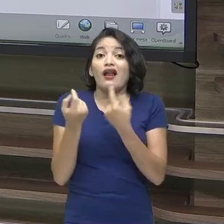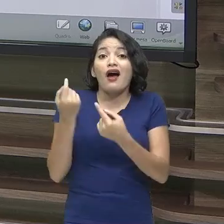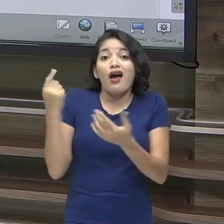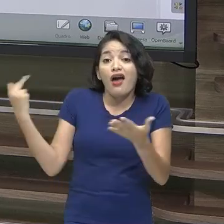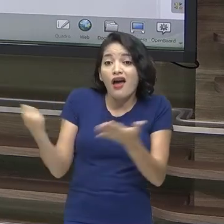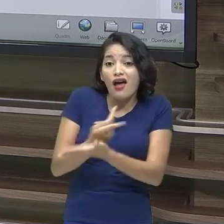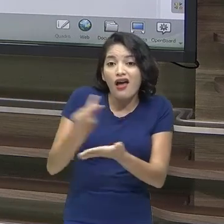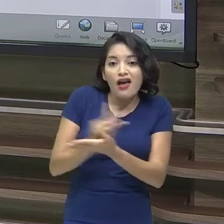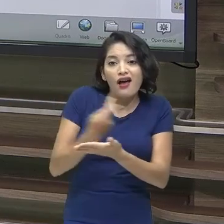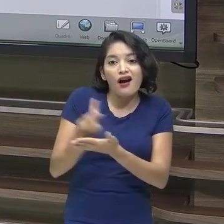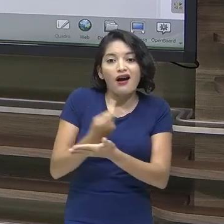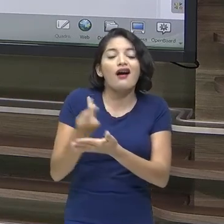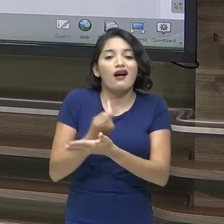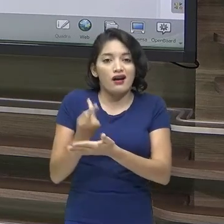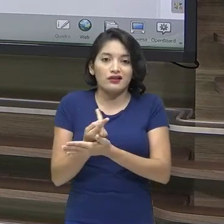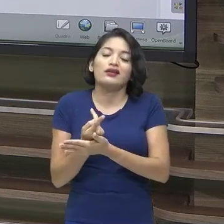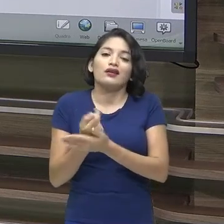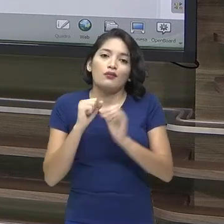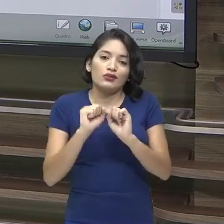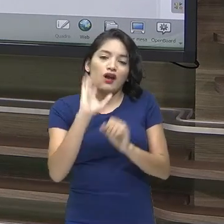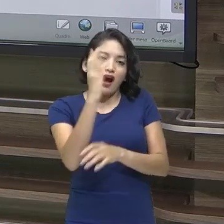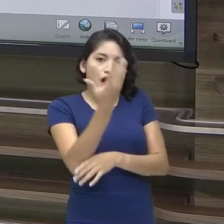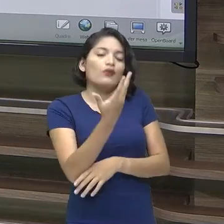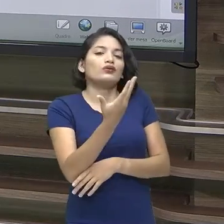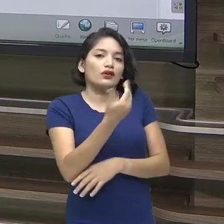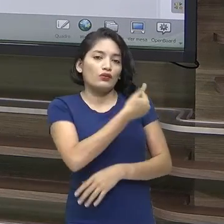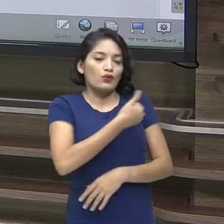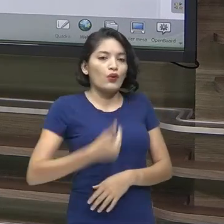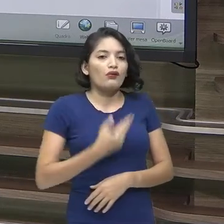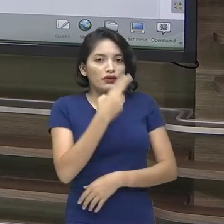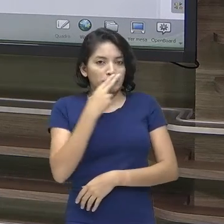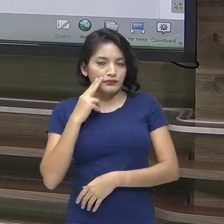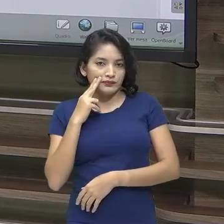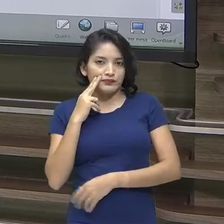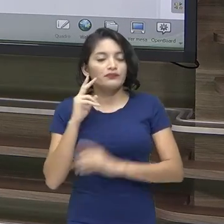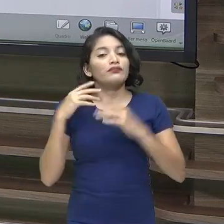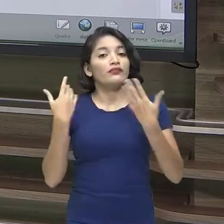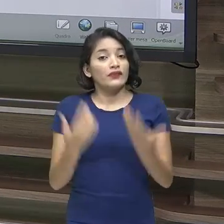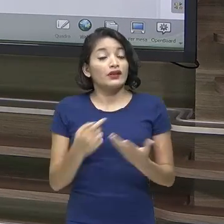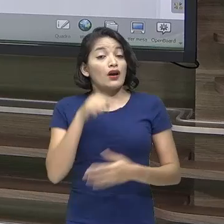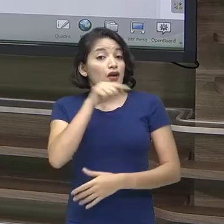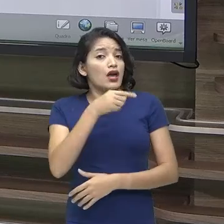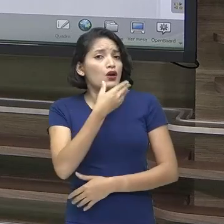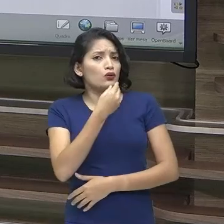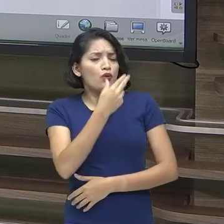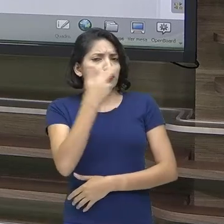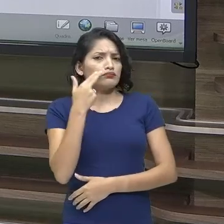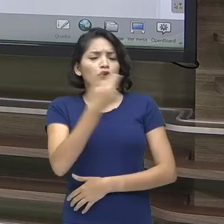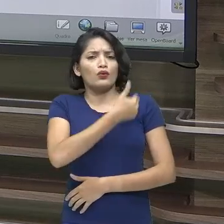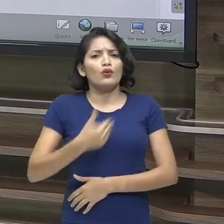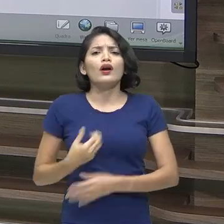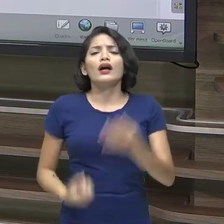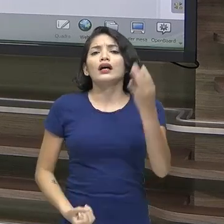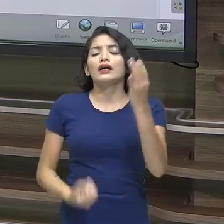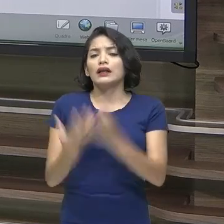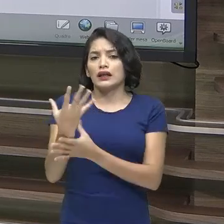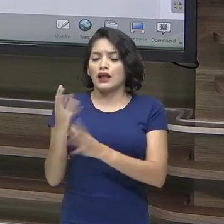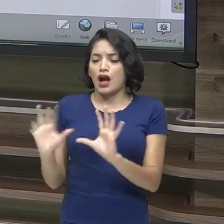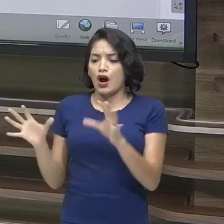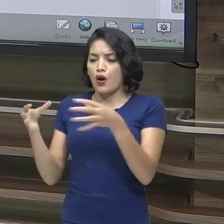que provavelmente dariam erradas no governo de Stalin. E isso faz com que o Stalin, durante seu governo, ele cria um